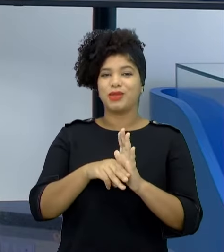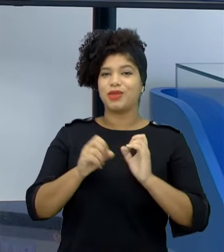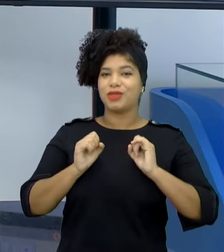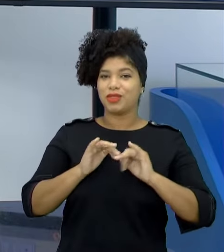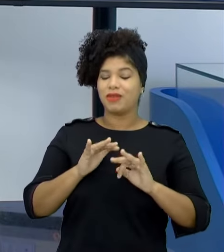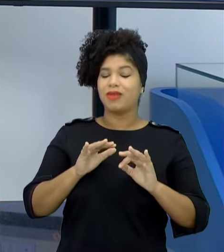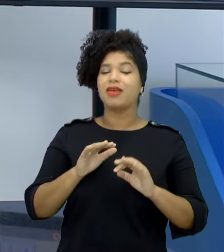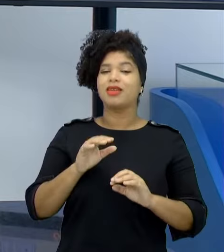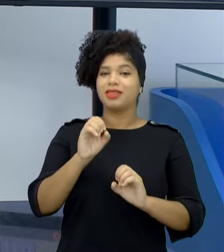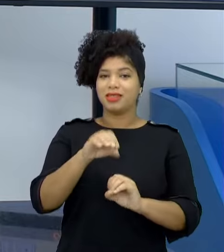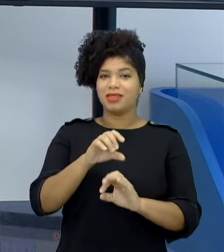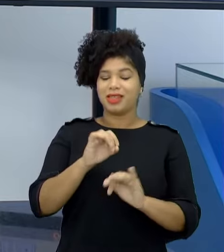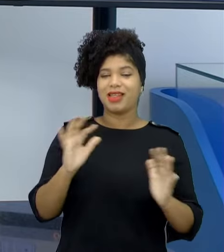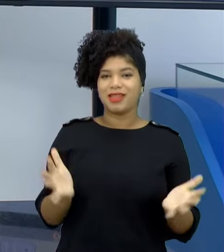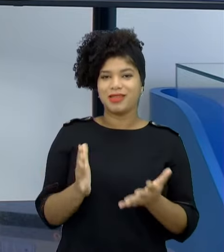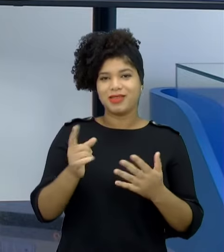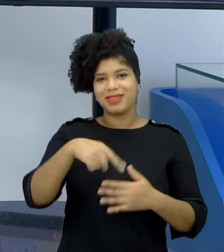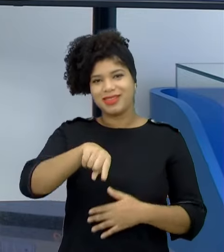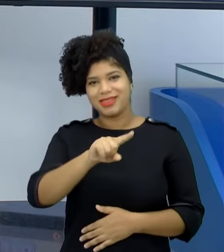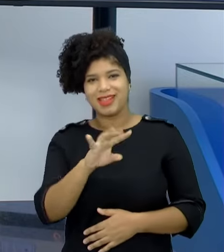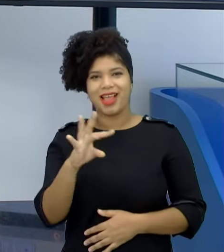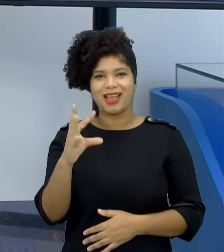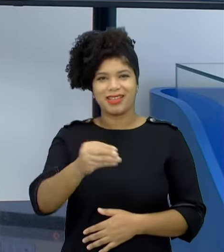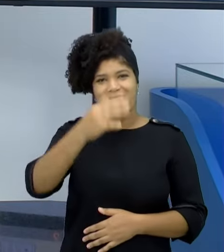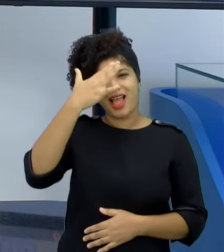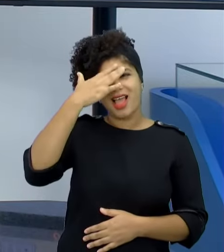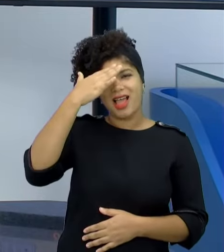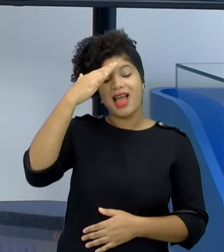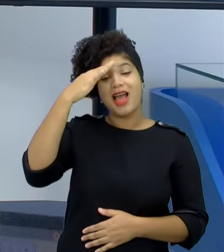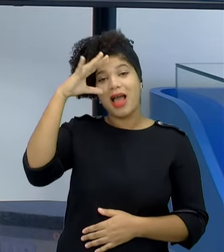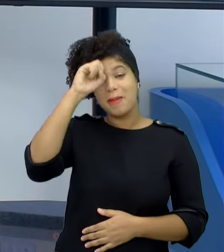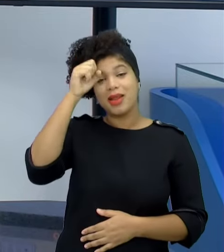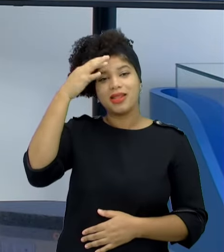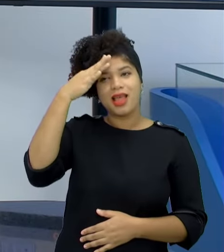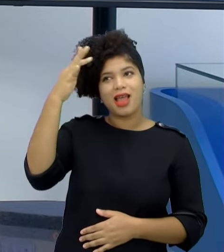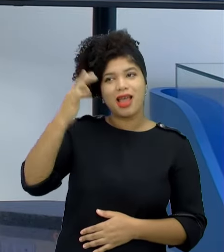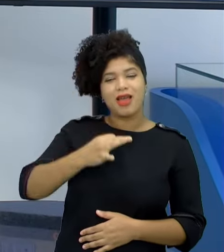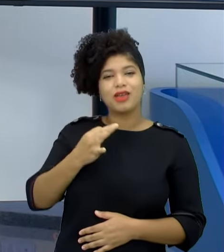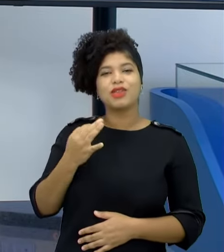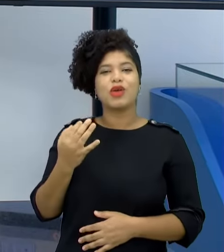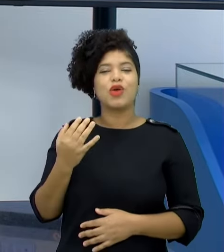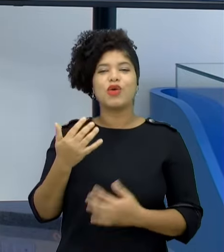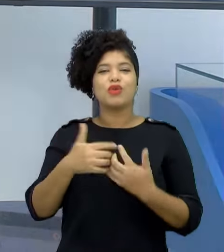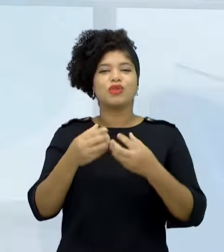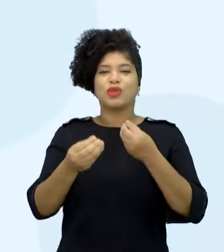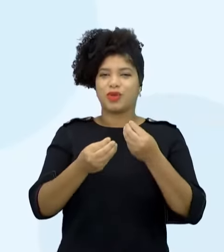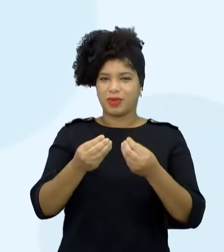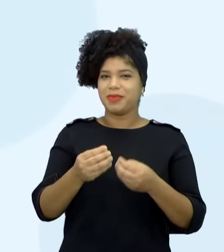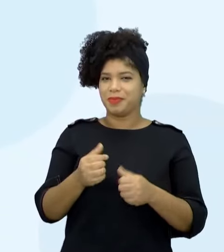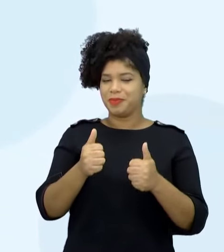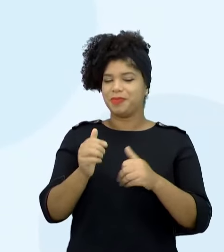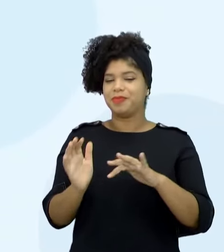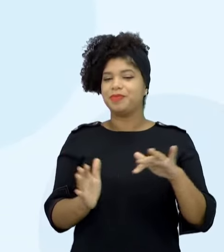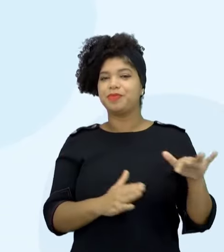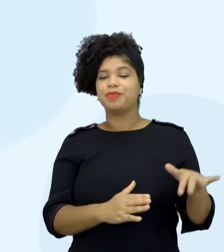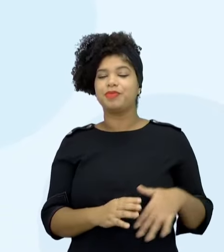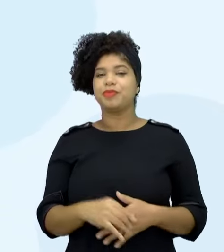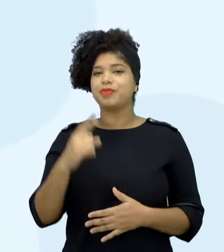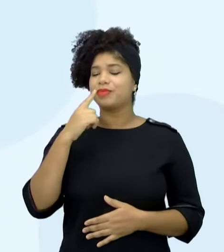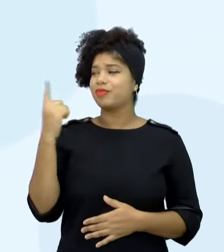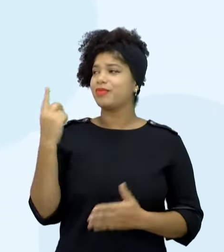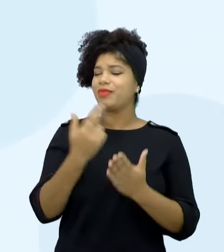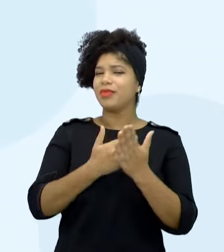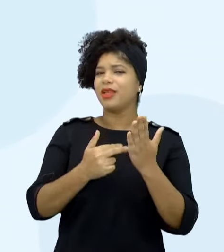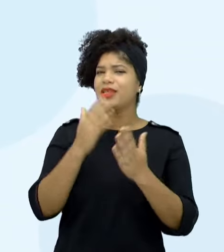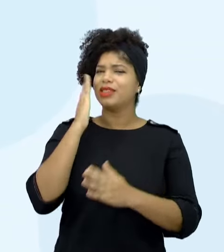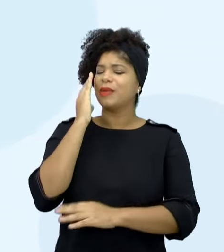para ativar, né, a sua participação, o seu protagonismo. Voltando para a tela, então, eu queria saber como que